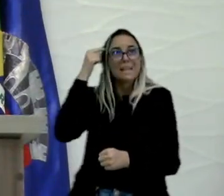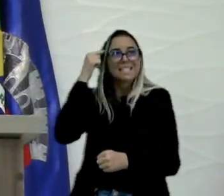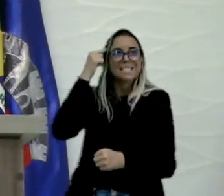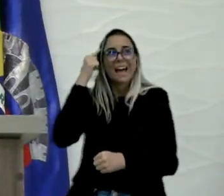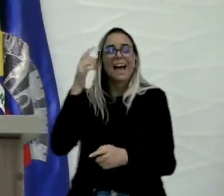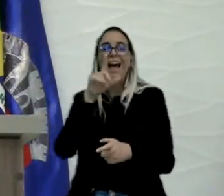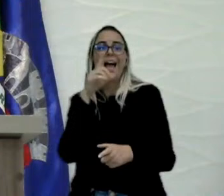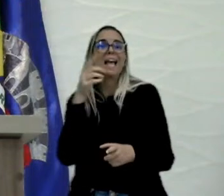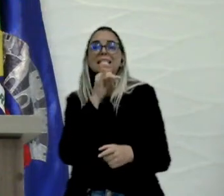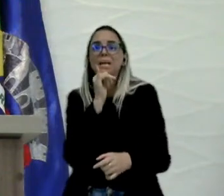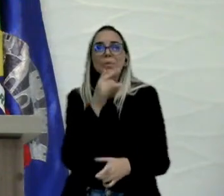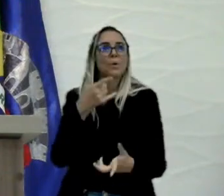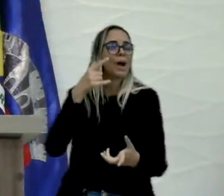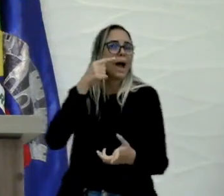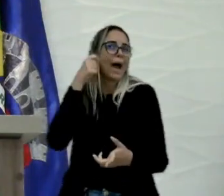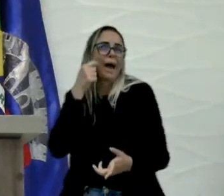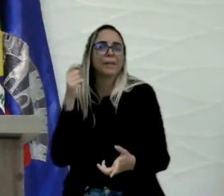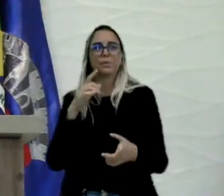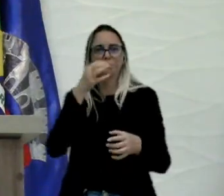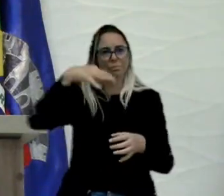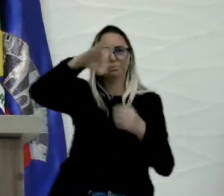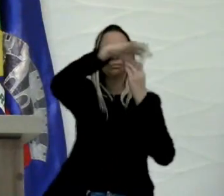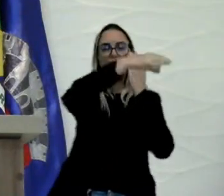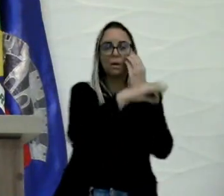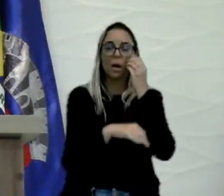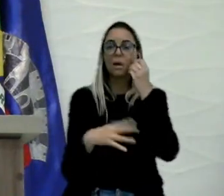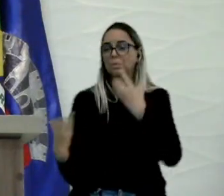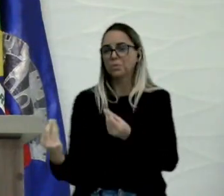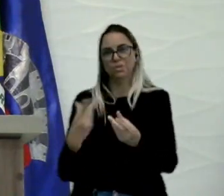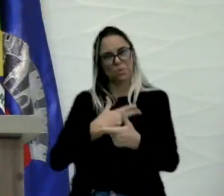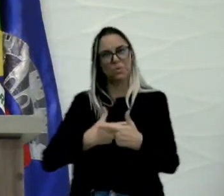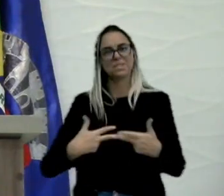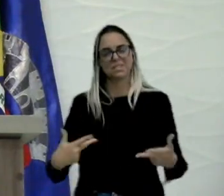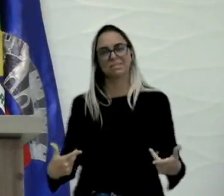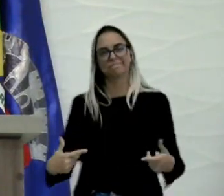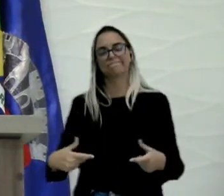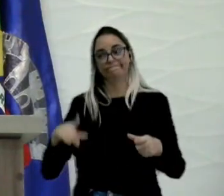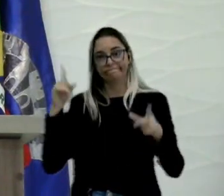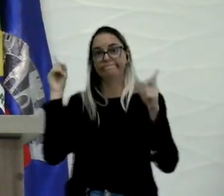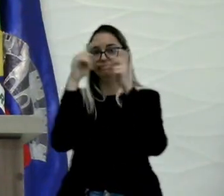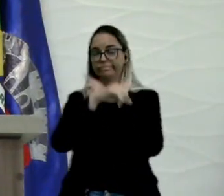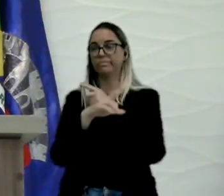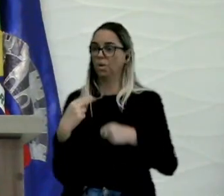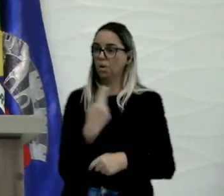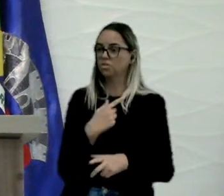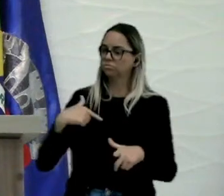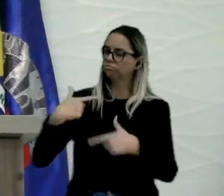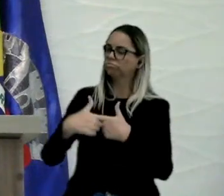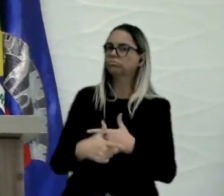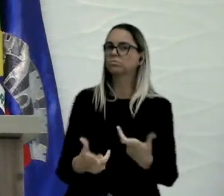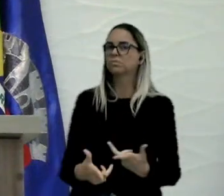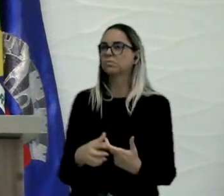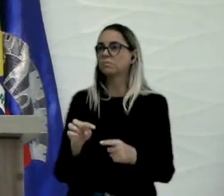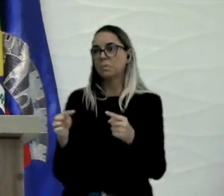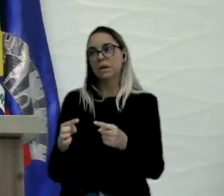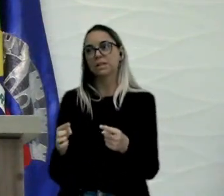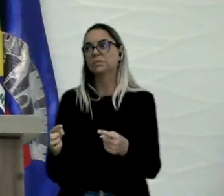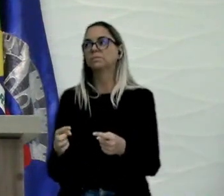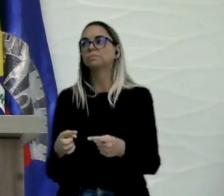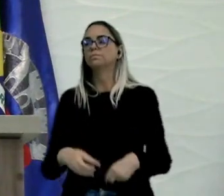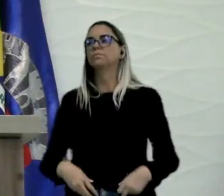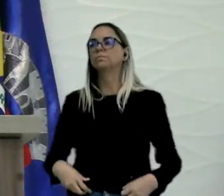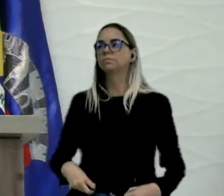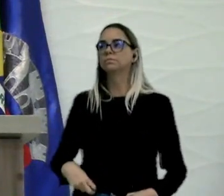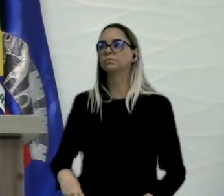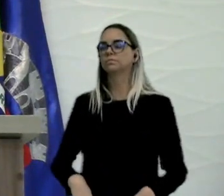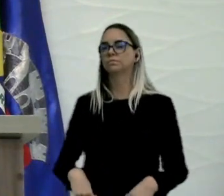muriçoca é muitos insetos outras cois e nós estamos trabalhando tá bom agora devidamente